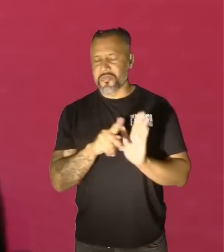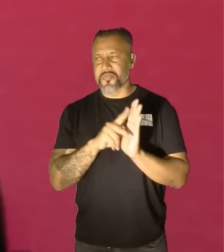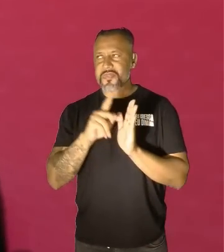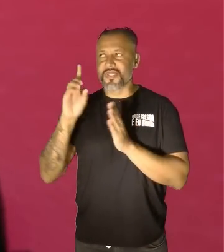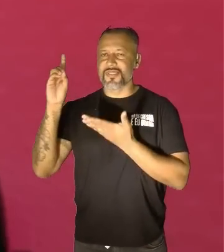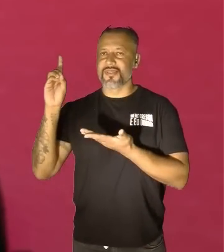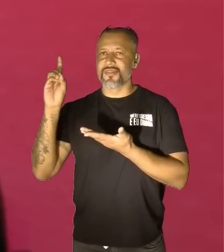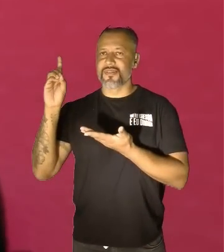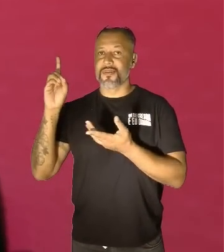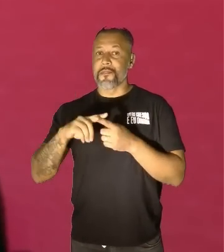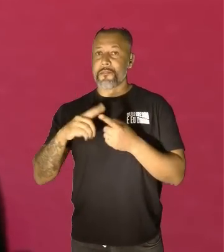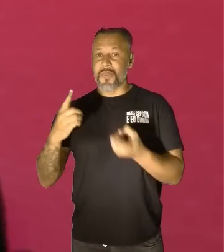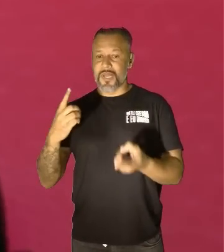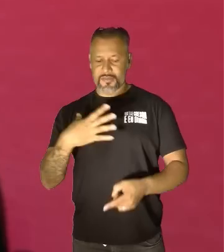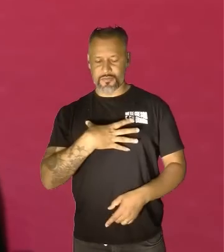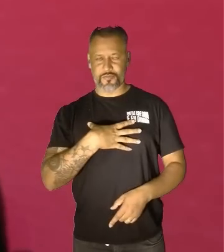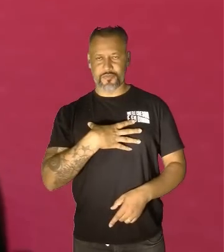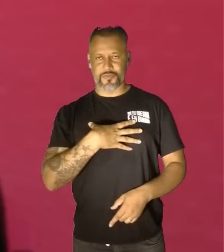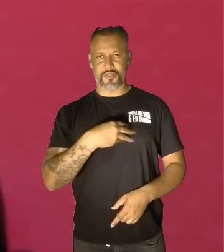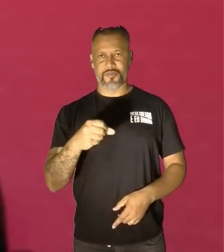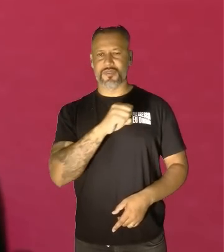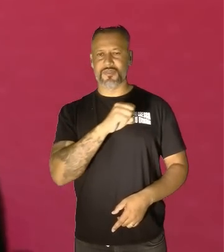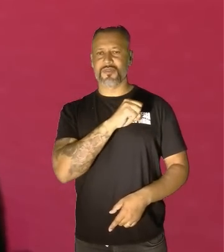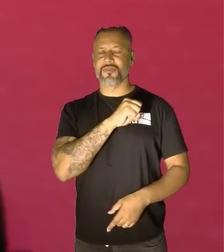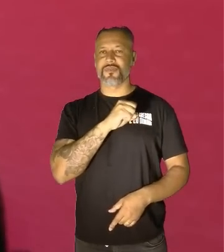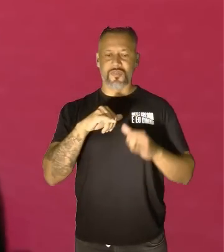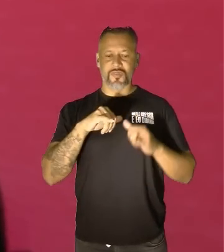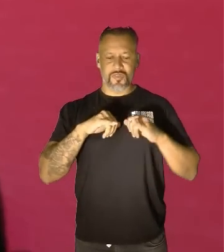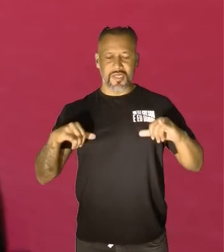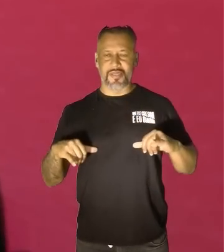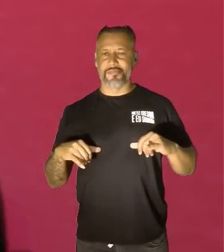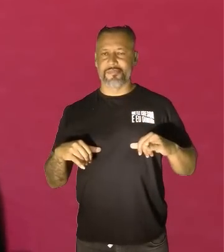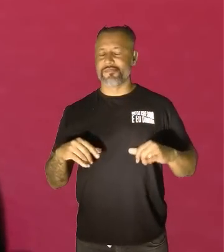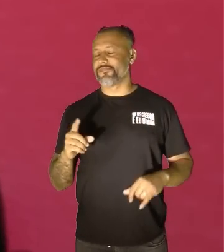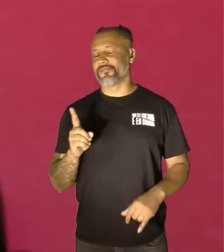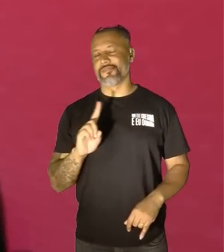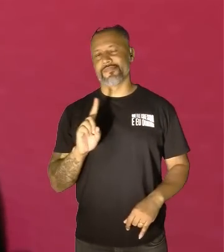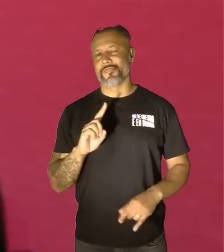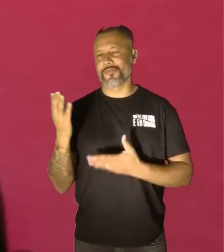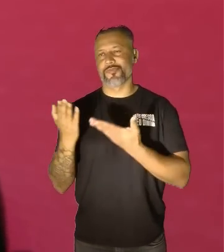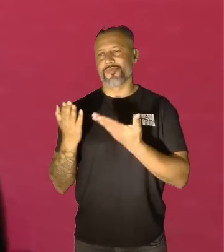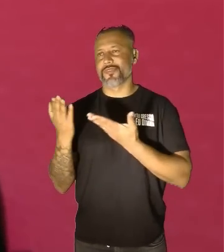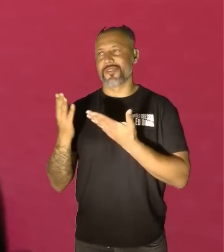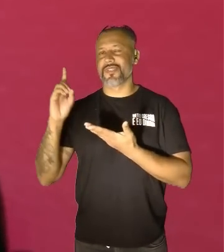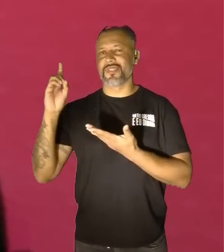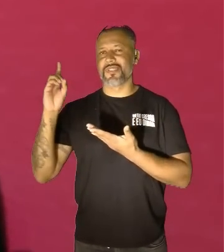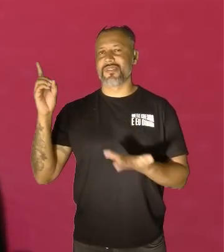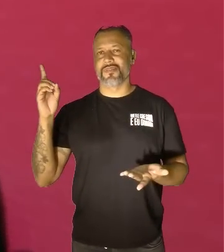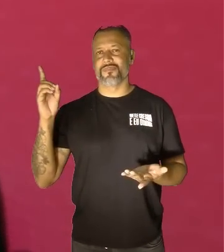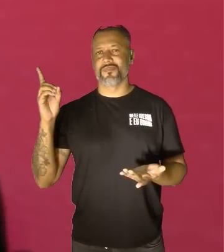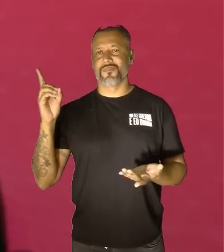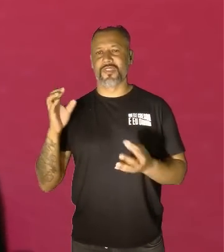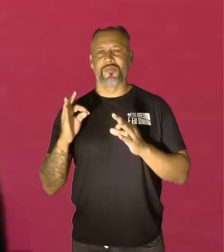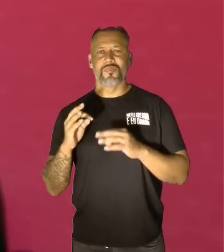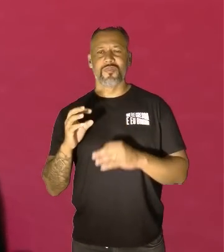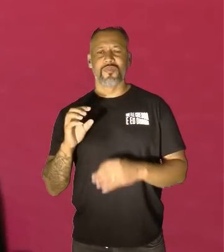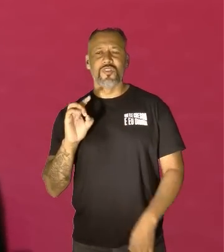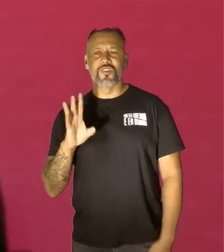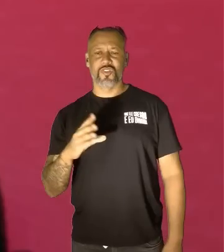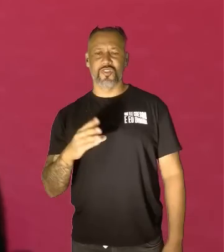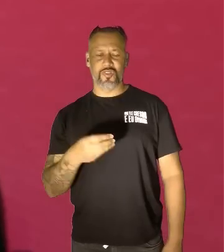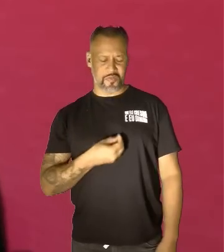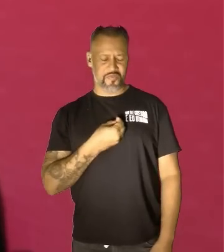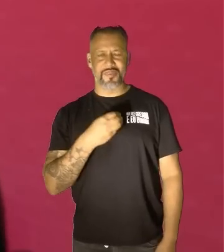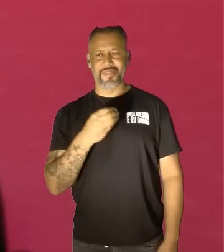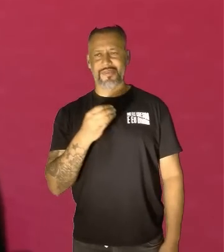dele, não. Os filhos dele prevaricaram, roubaram as ofertas, levavam mulheres para o templo, tinham relações dentro do